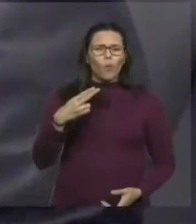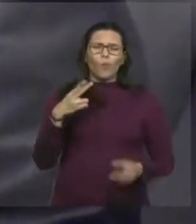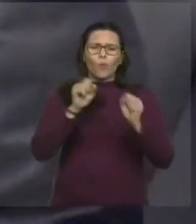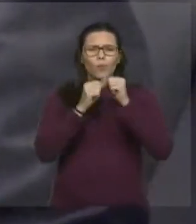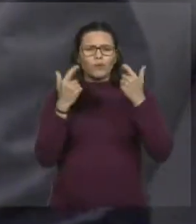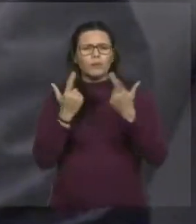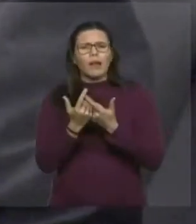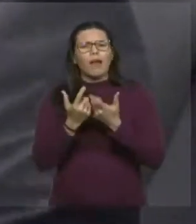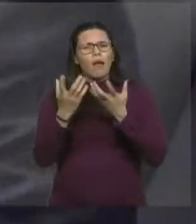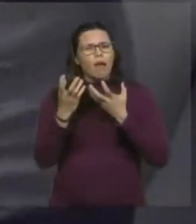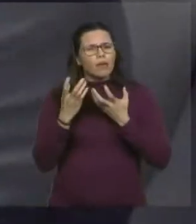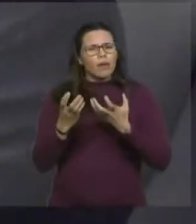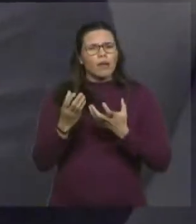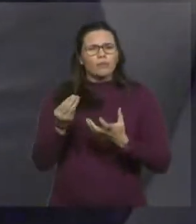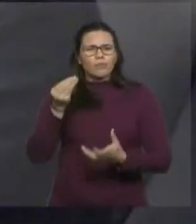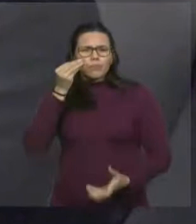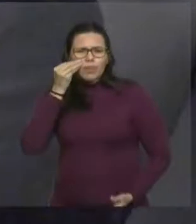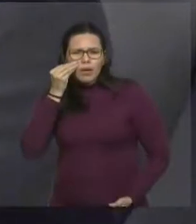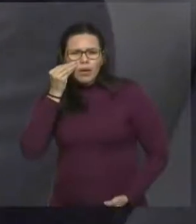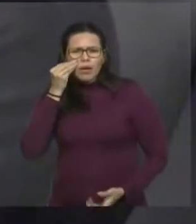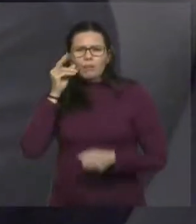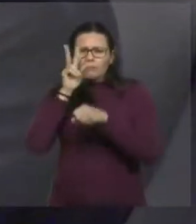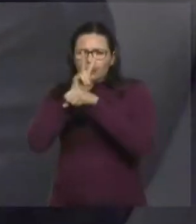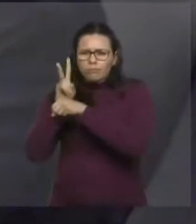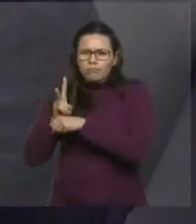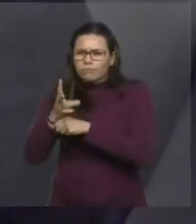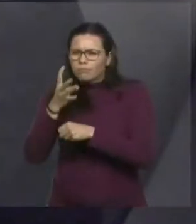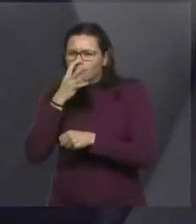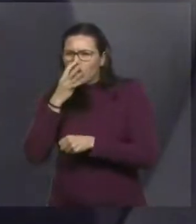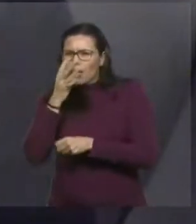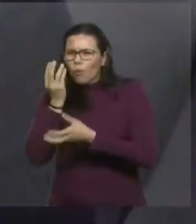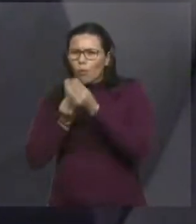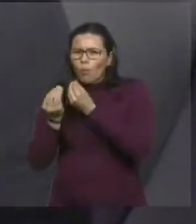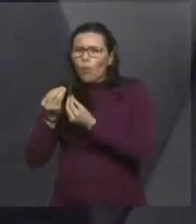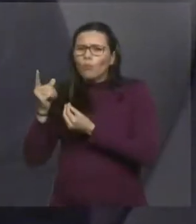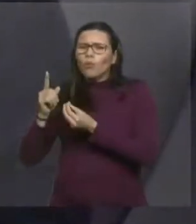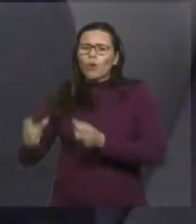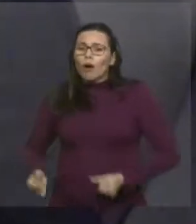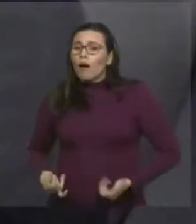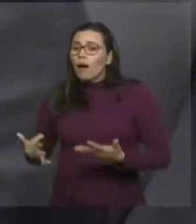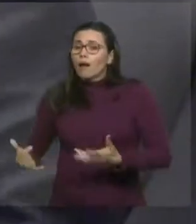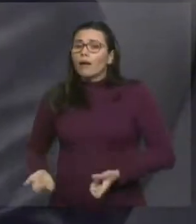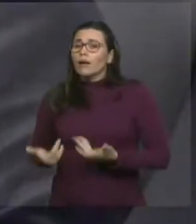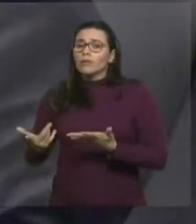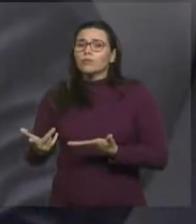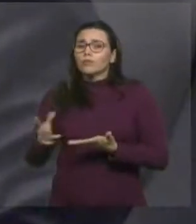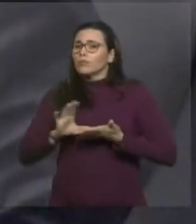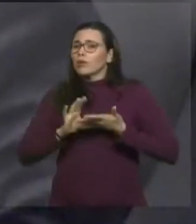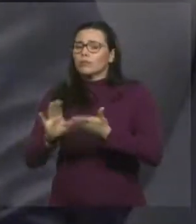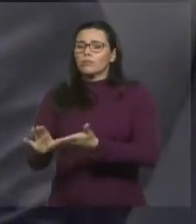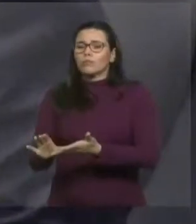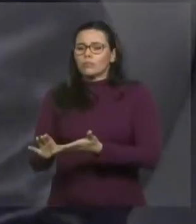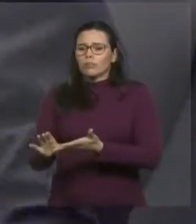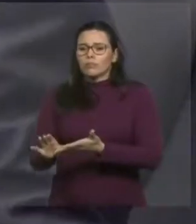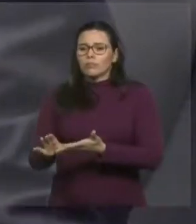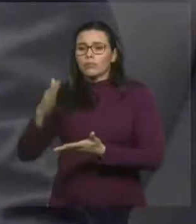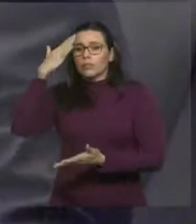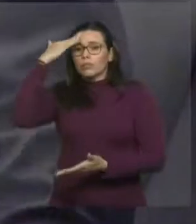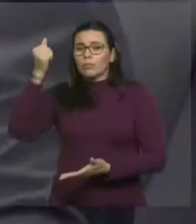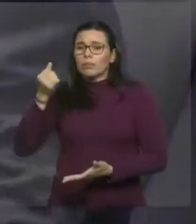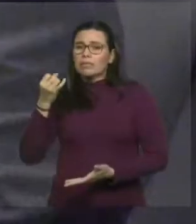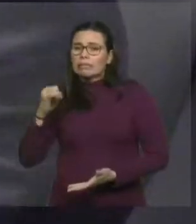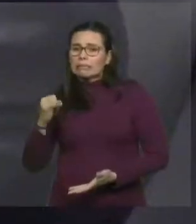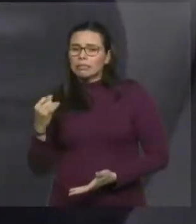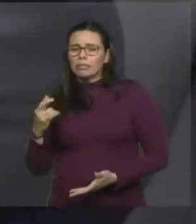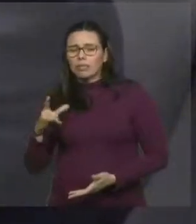que a Comissão de Saúde pode fiscalizar os recursos que estão entrando lá no Adenauer para saber se há algum